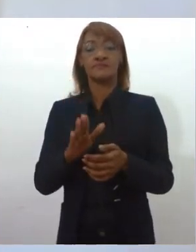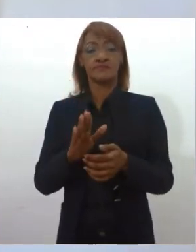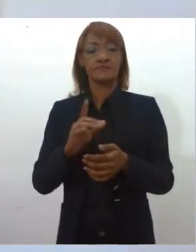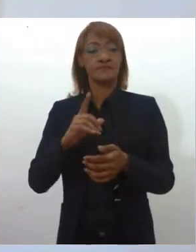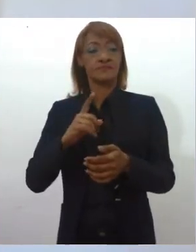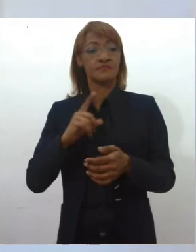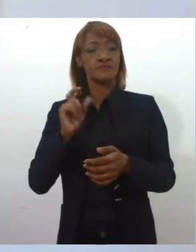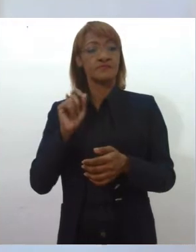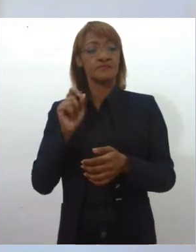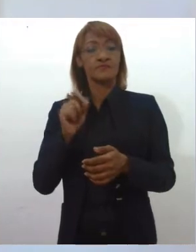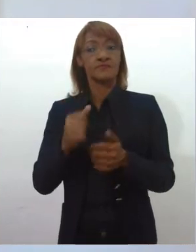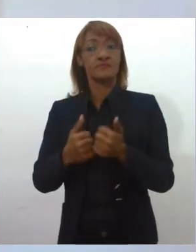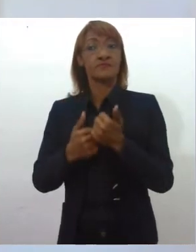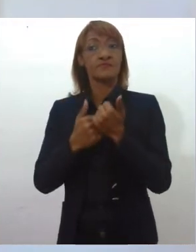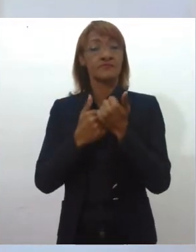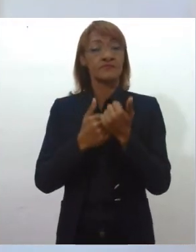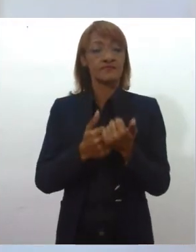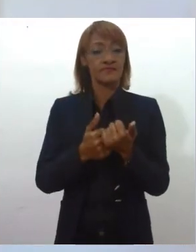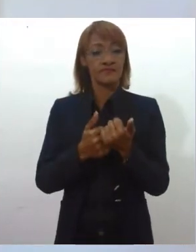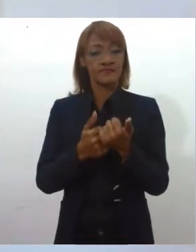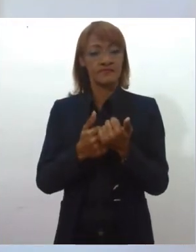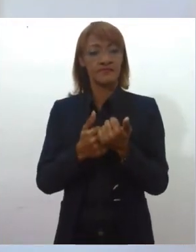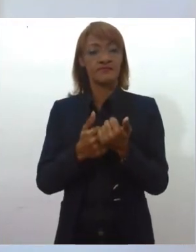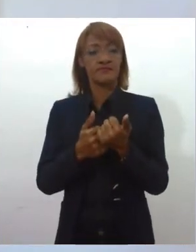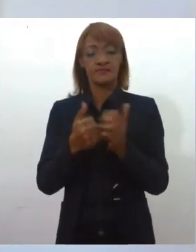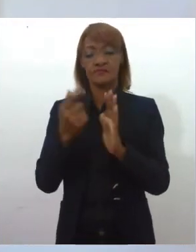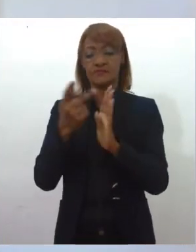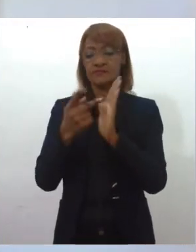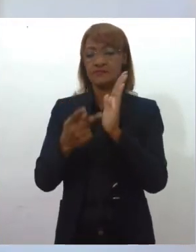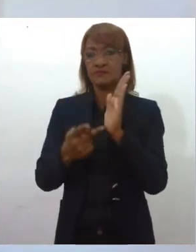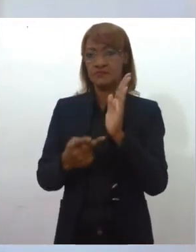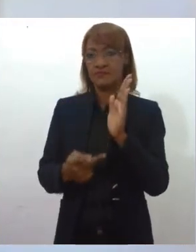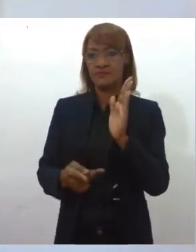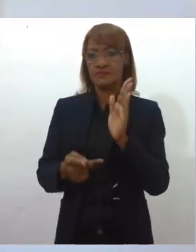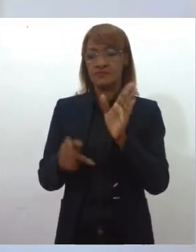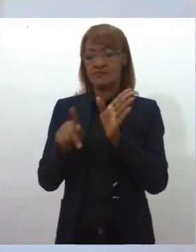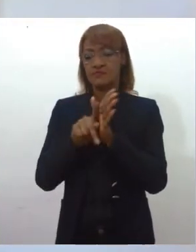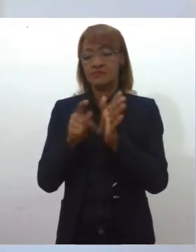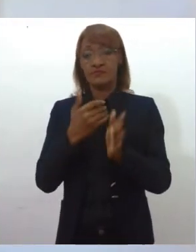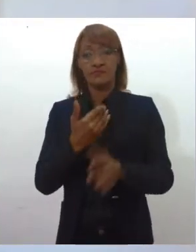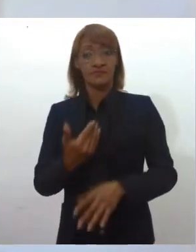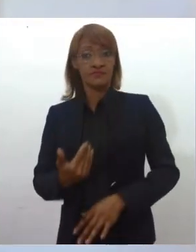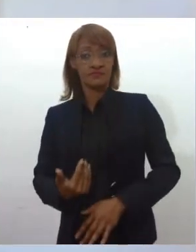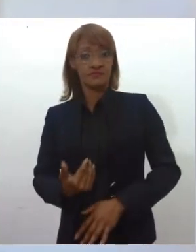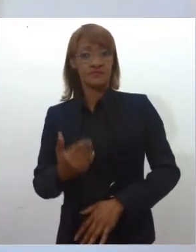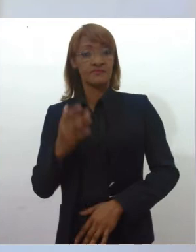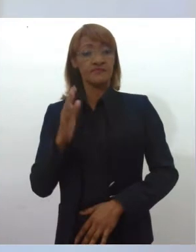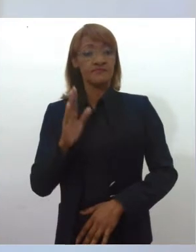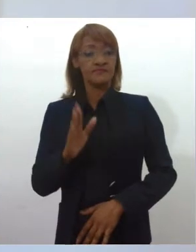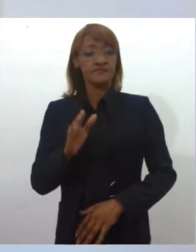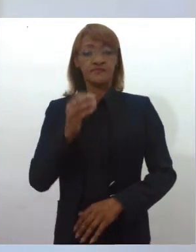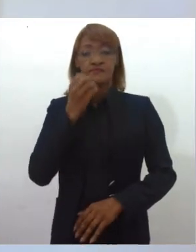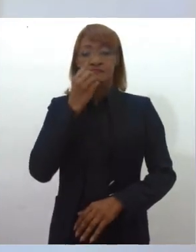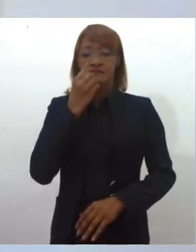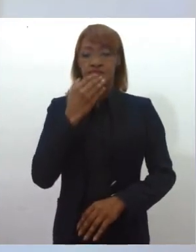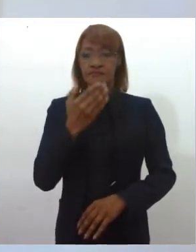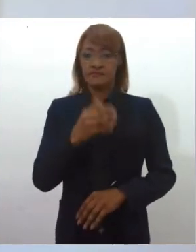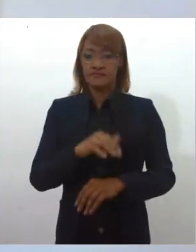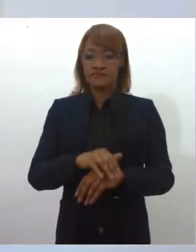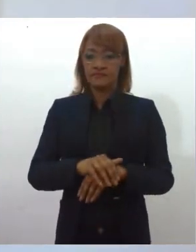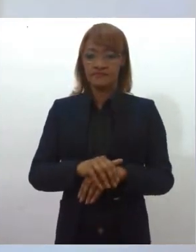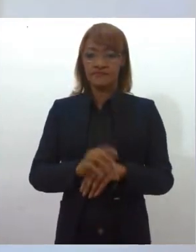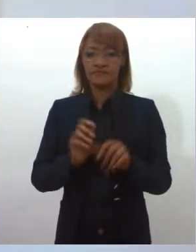nós financiamos projetos a partir de recursos públicos e a ideia é dar visibilidade a esses resultados, seja através